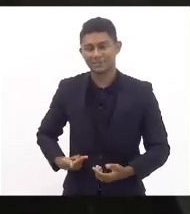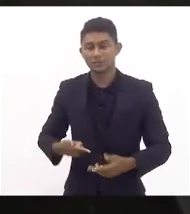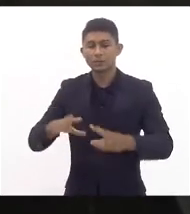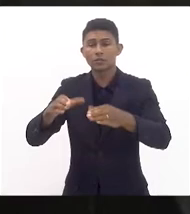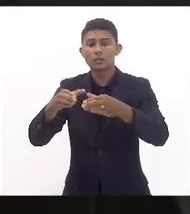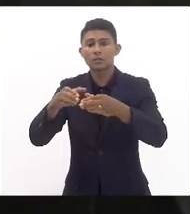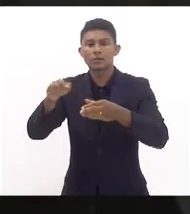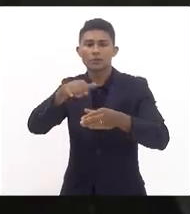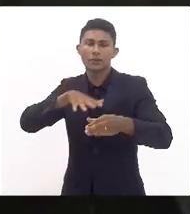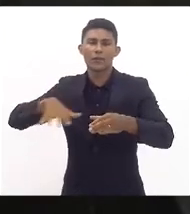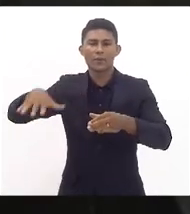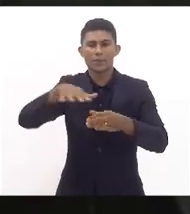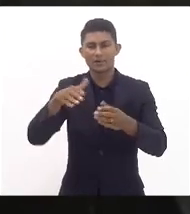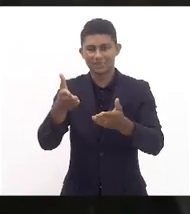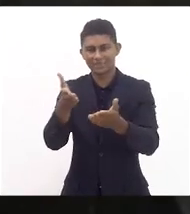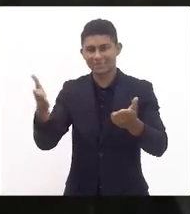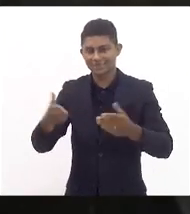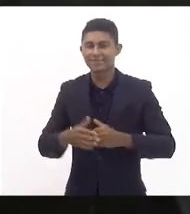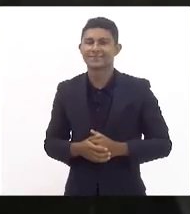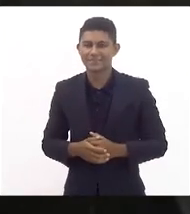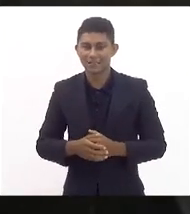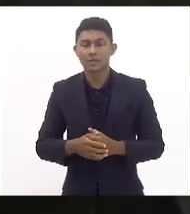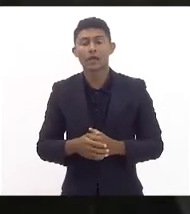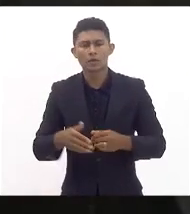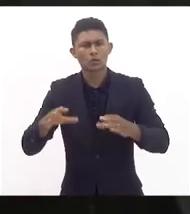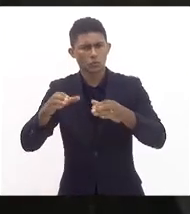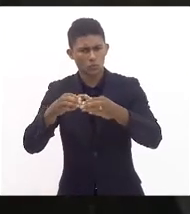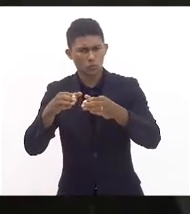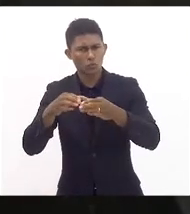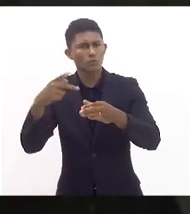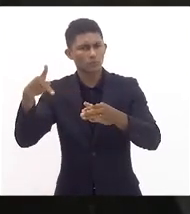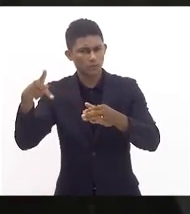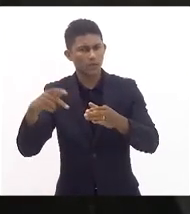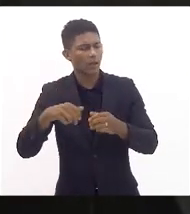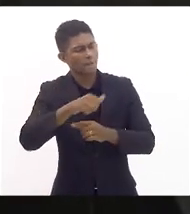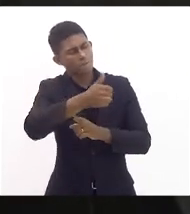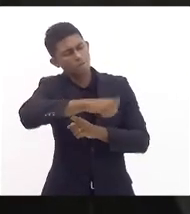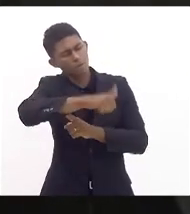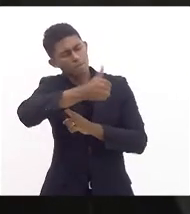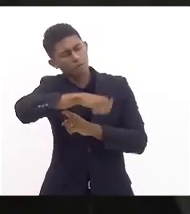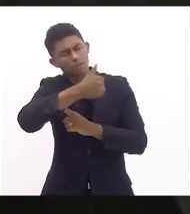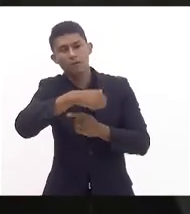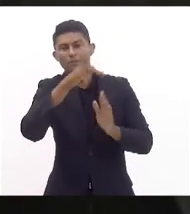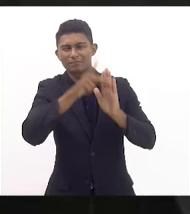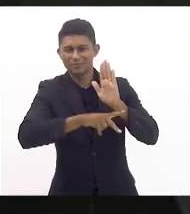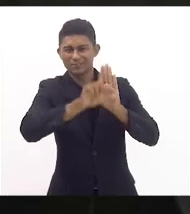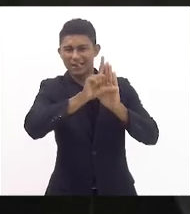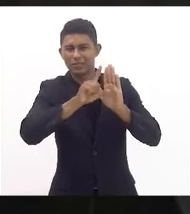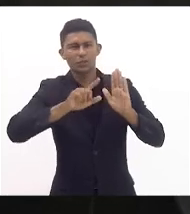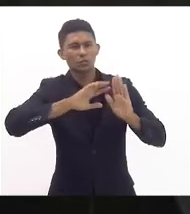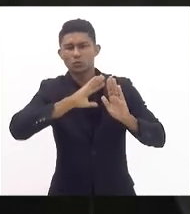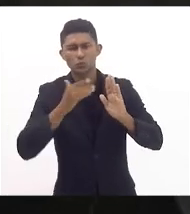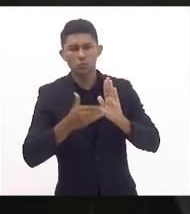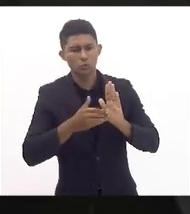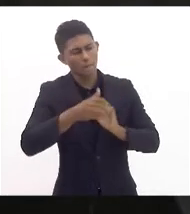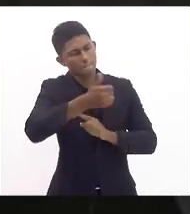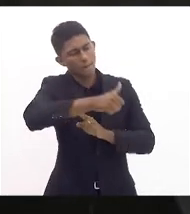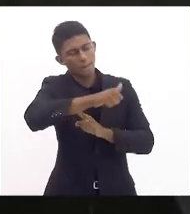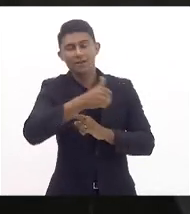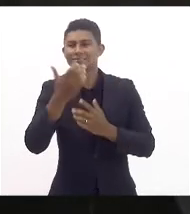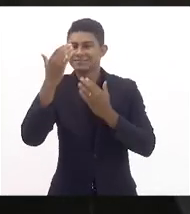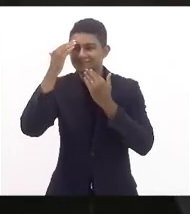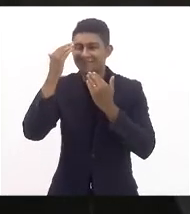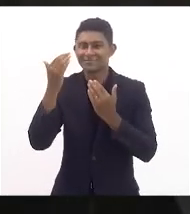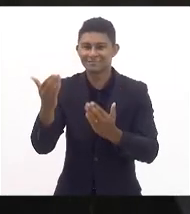equipe técnica, que também avalia, não é, todos os projetos que chegam para a sanção, nossos